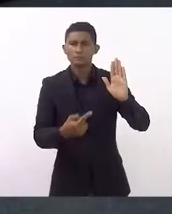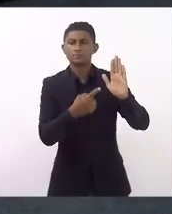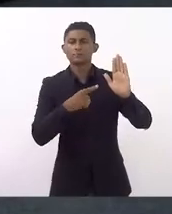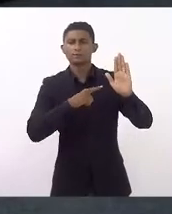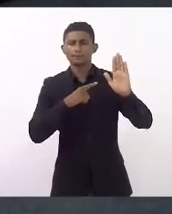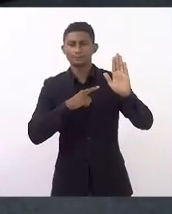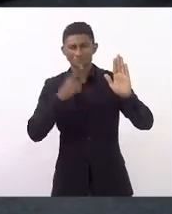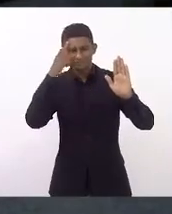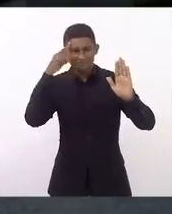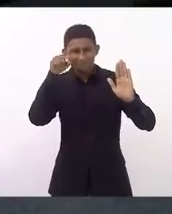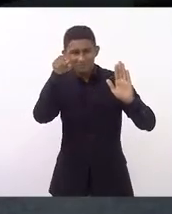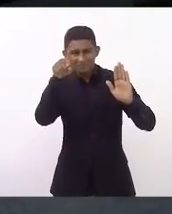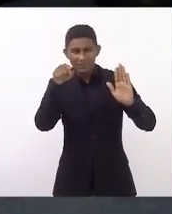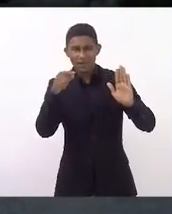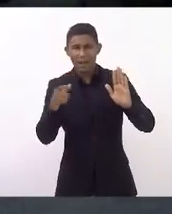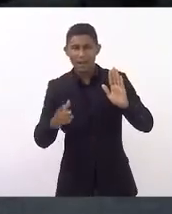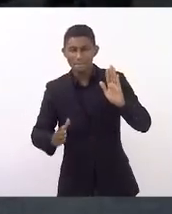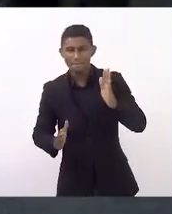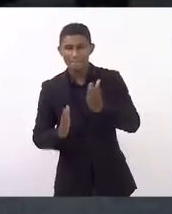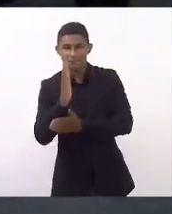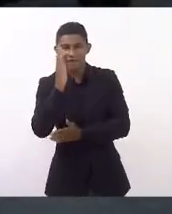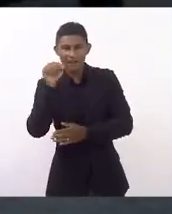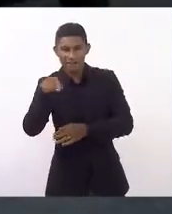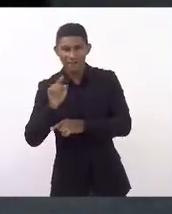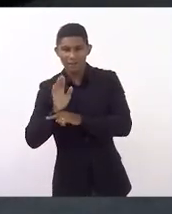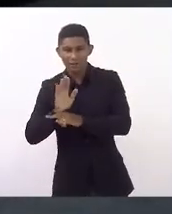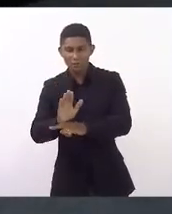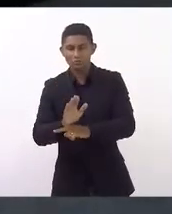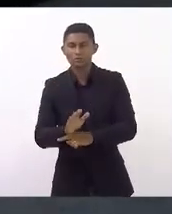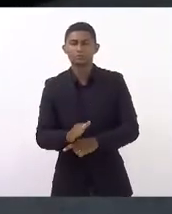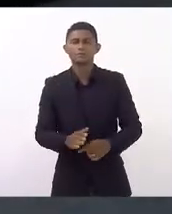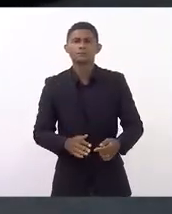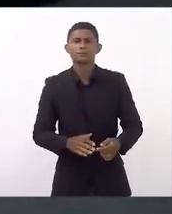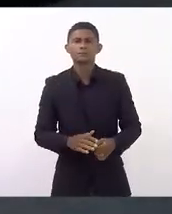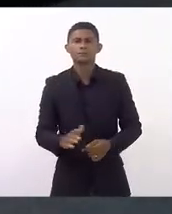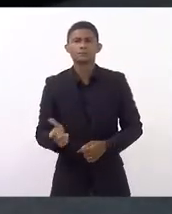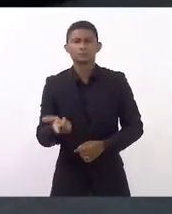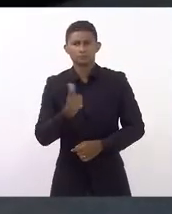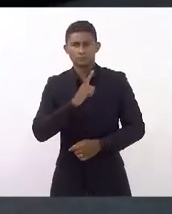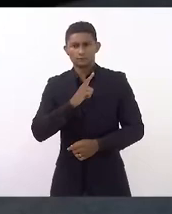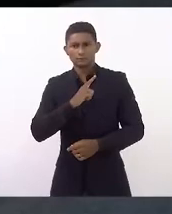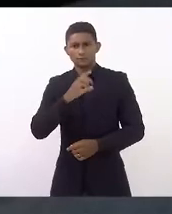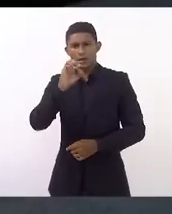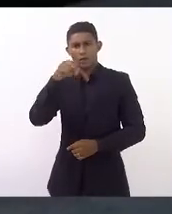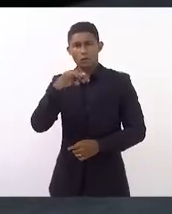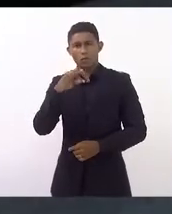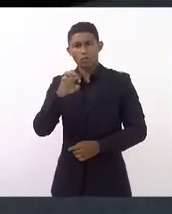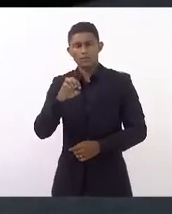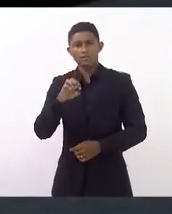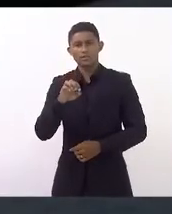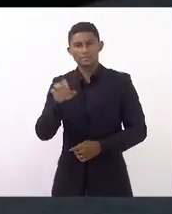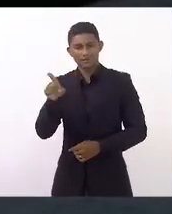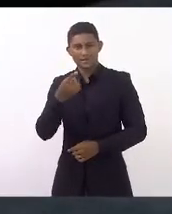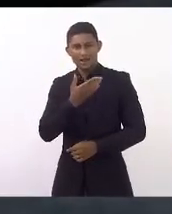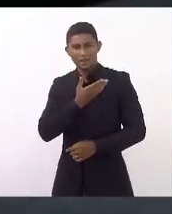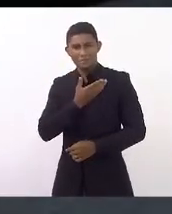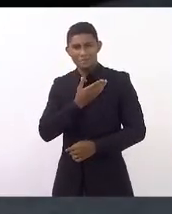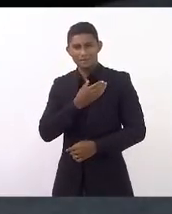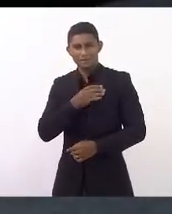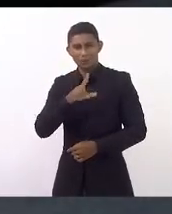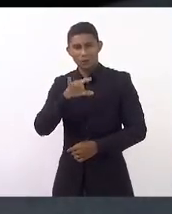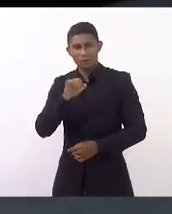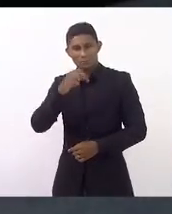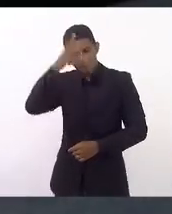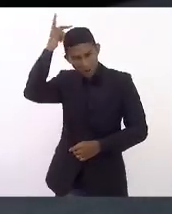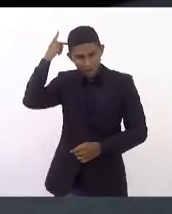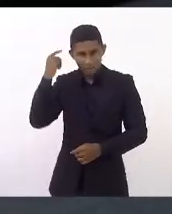ajudou a aprovar, está em vigor. No último dia, Conte Bittencourt, amigo do Luiz Paulo, no último dia da